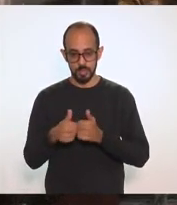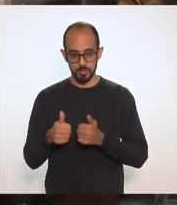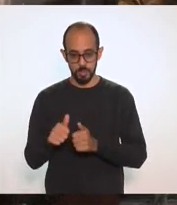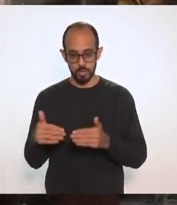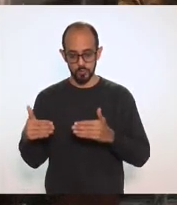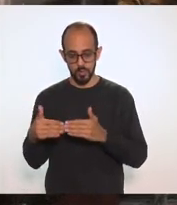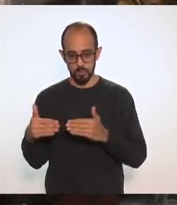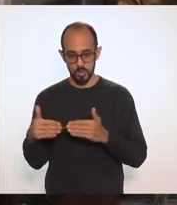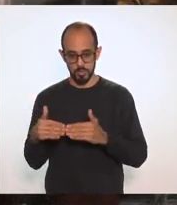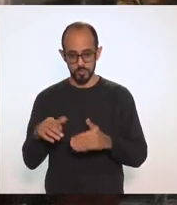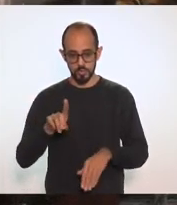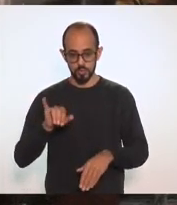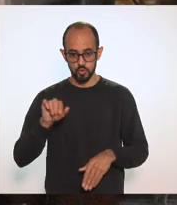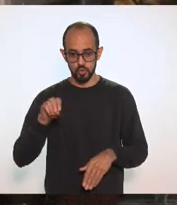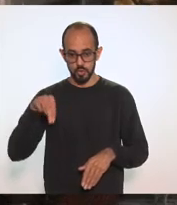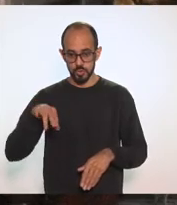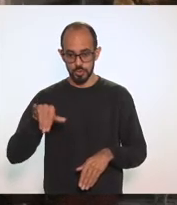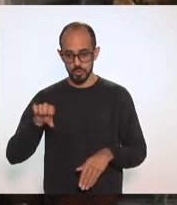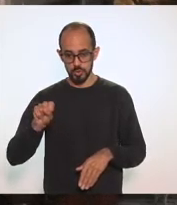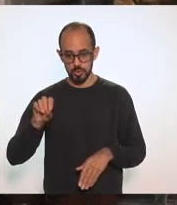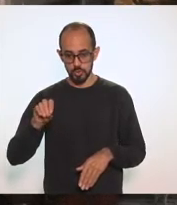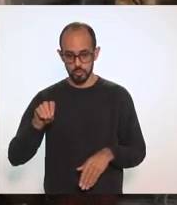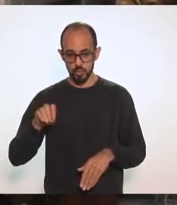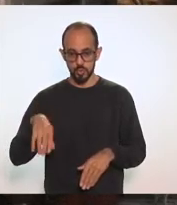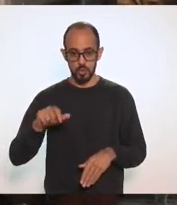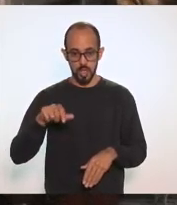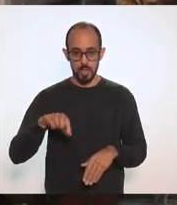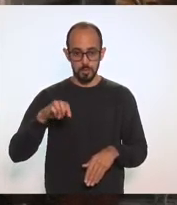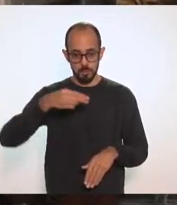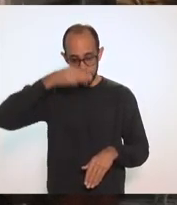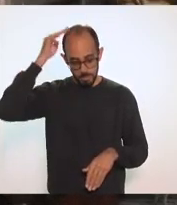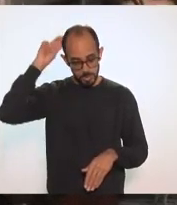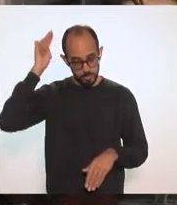Neto, Dionísio Lins, Márcio Pacheco e enfermeira Rejane.